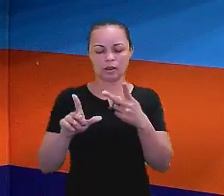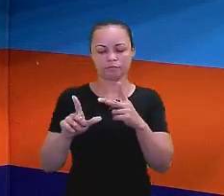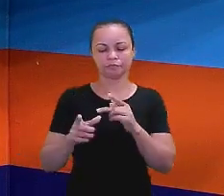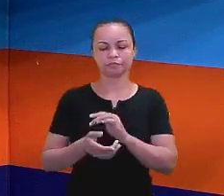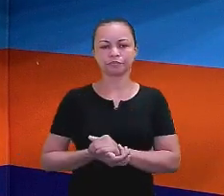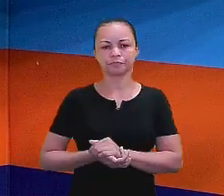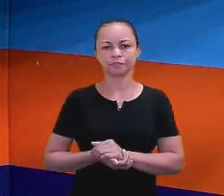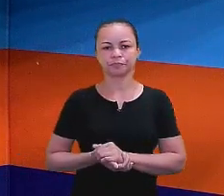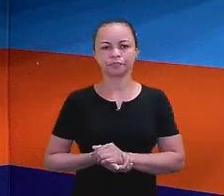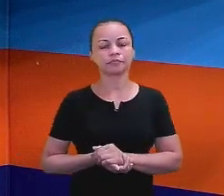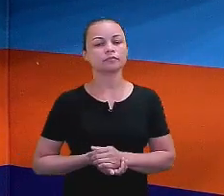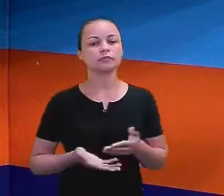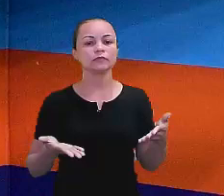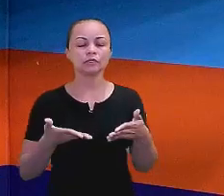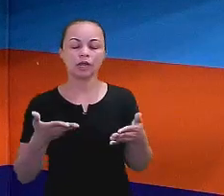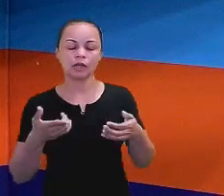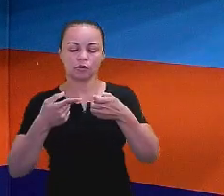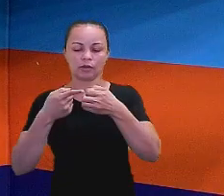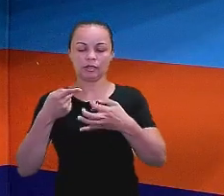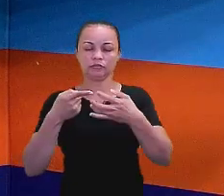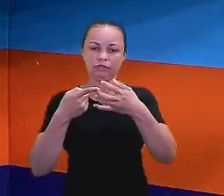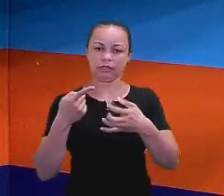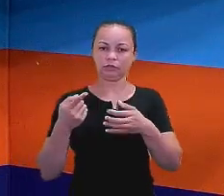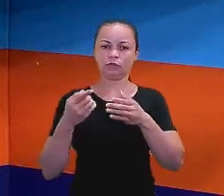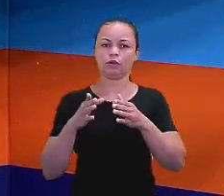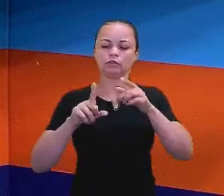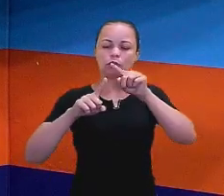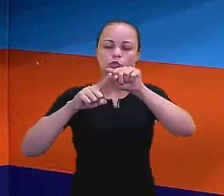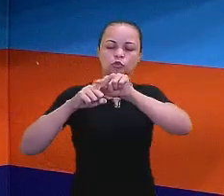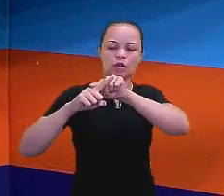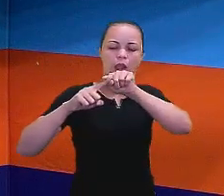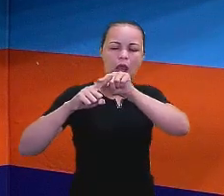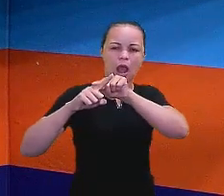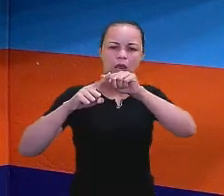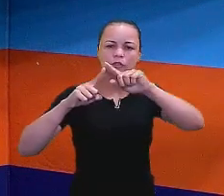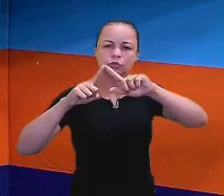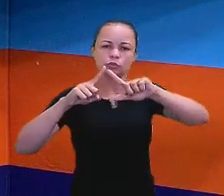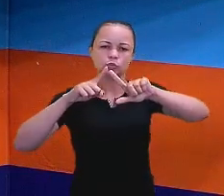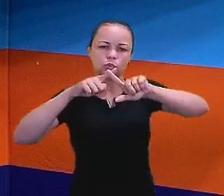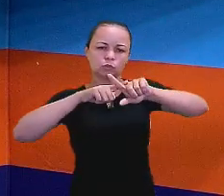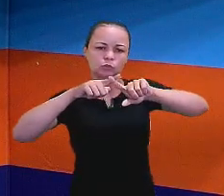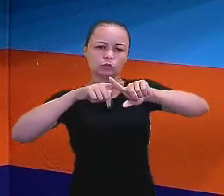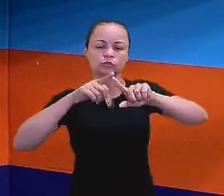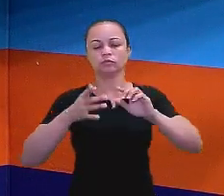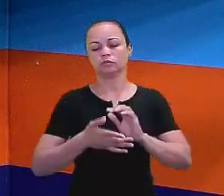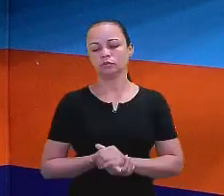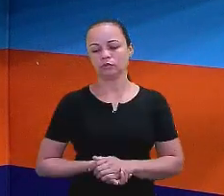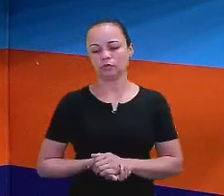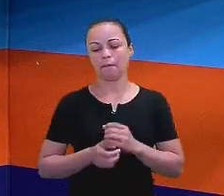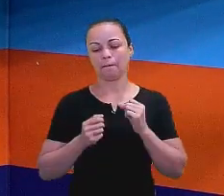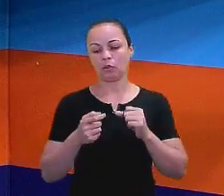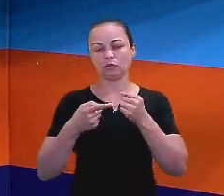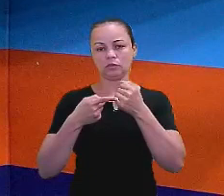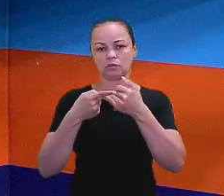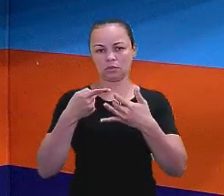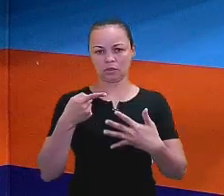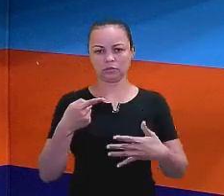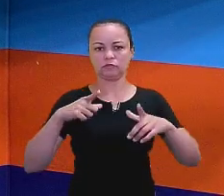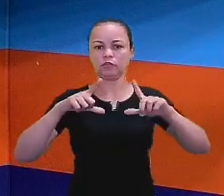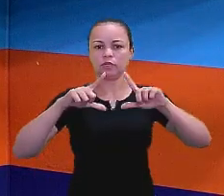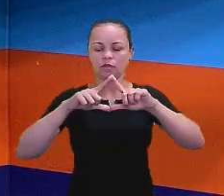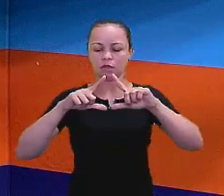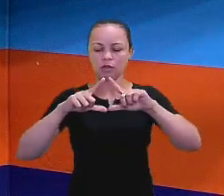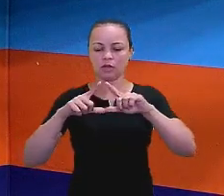dos triângulos quanto aos seus lados, a medida dos lados. Os triângulos podem ser classificados de acordo com